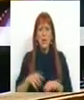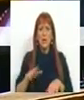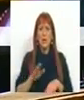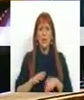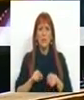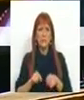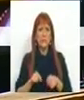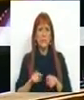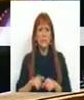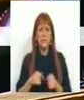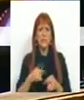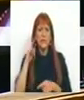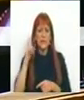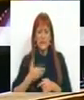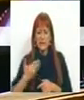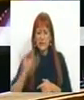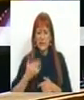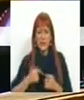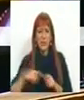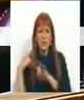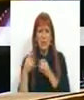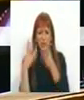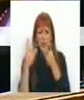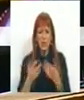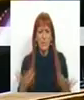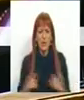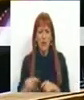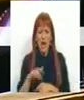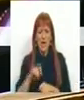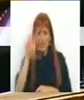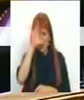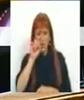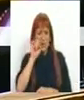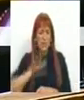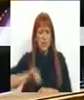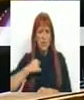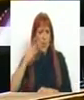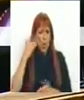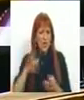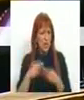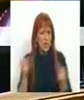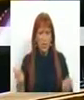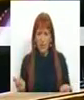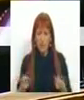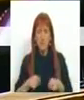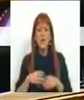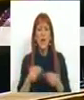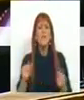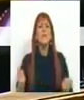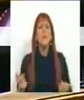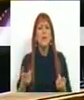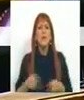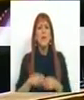com estes dias de debate orçamental e na área do Ministério da Defesa Nacional, penso que está resolvido. E está